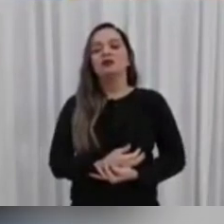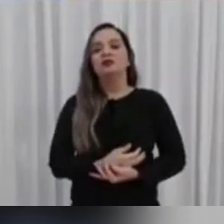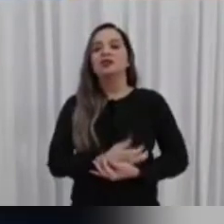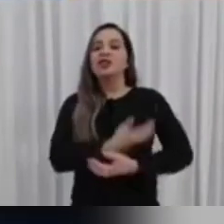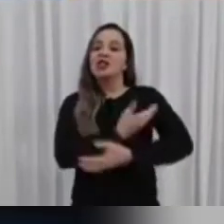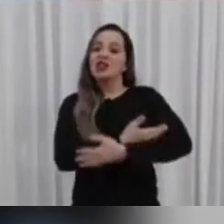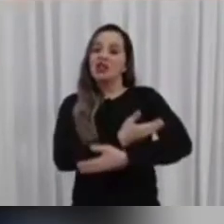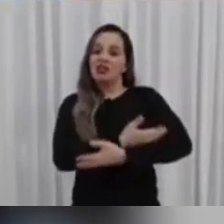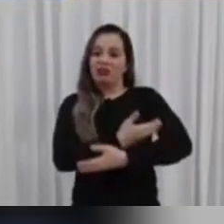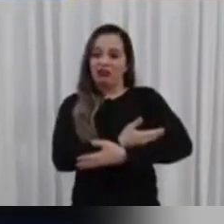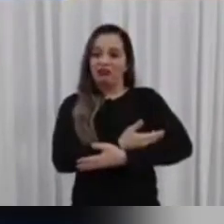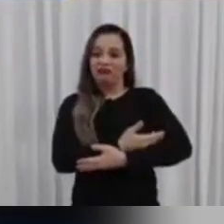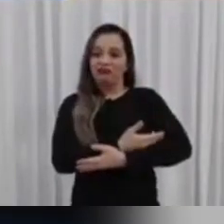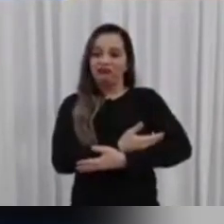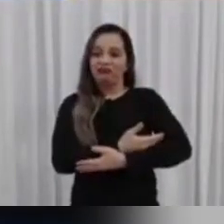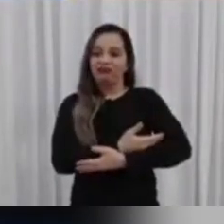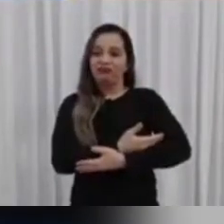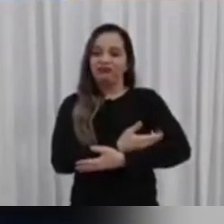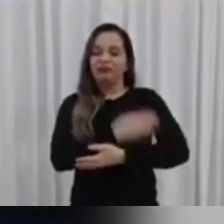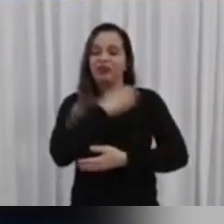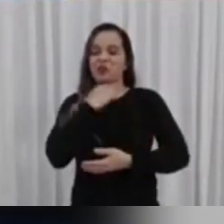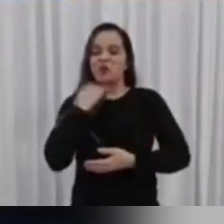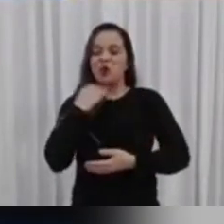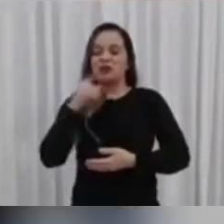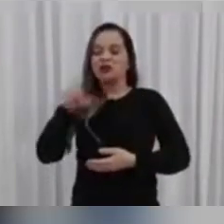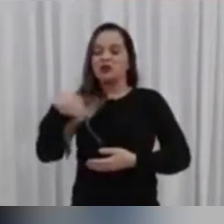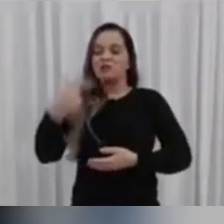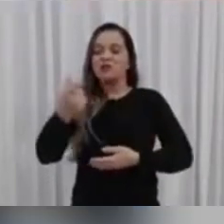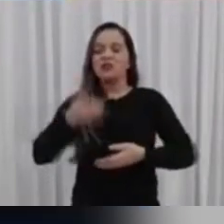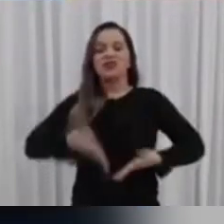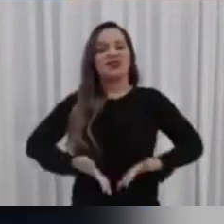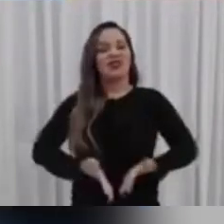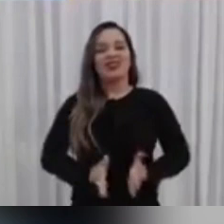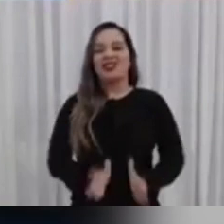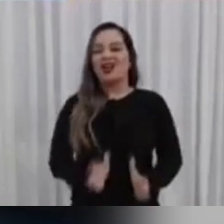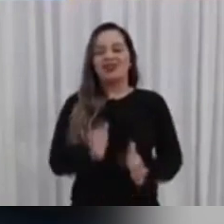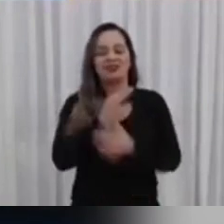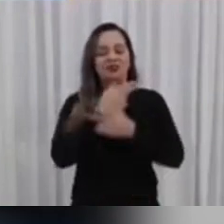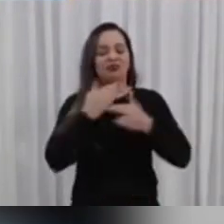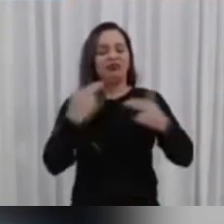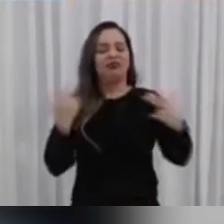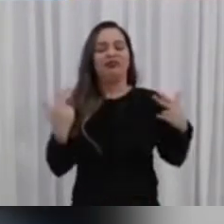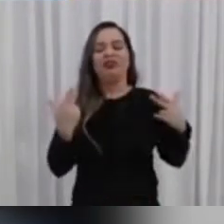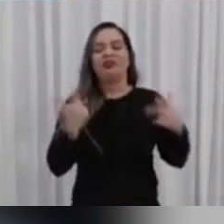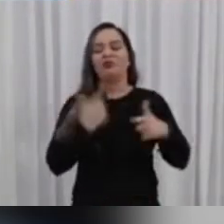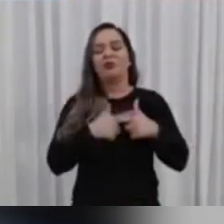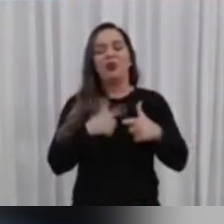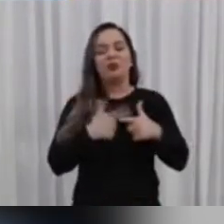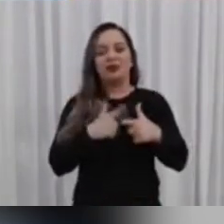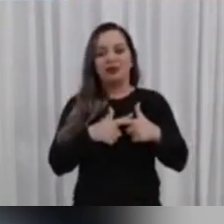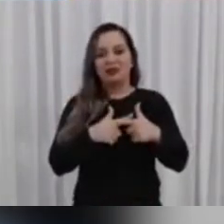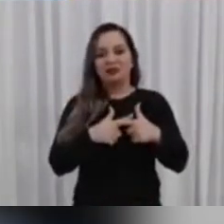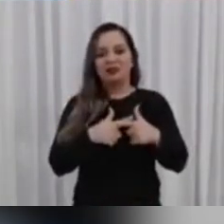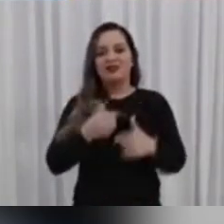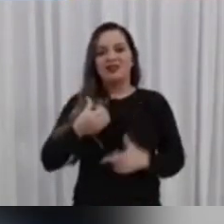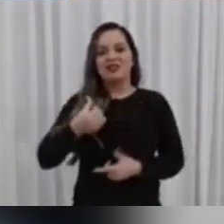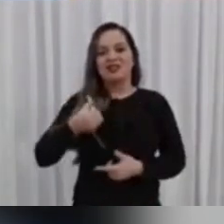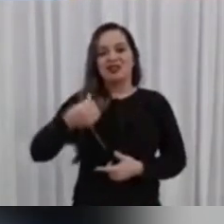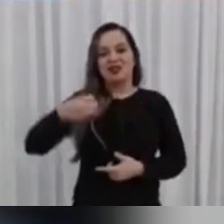Recém-nascido que vem a óbito após o nascimento, são vários os motivos. Sabe quantos são, presidente?